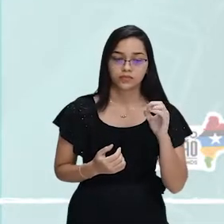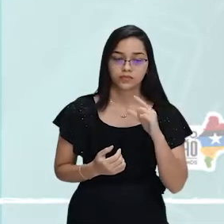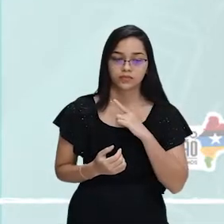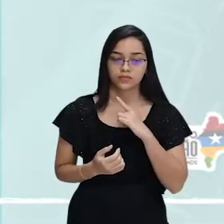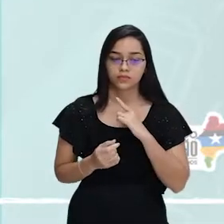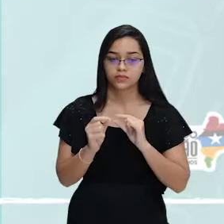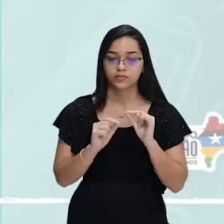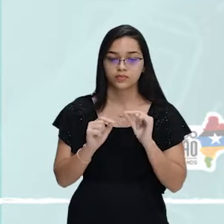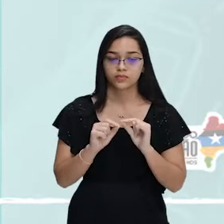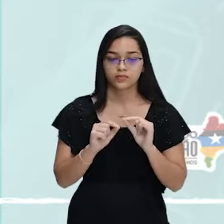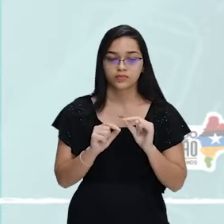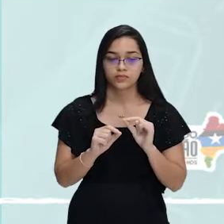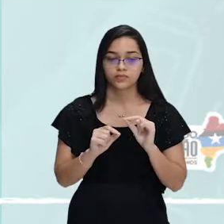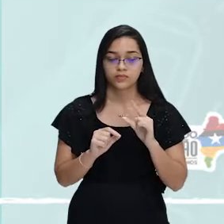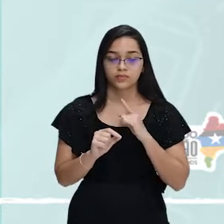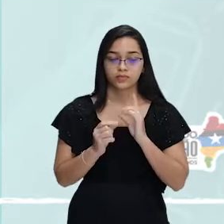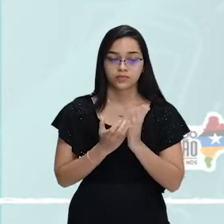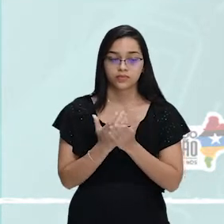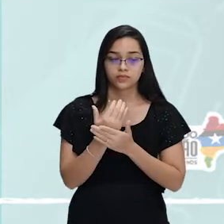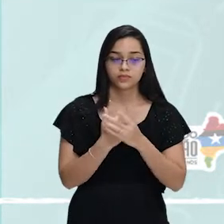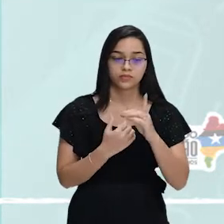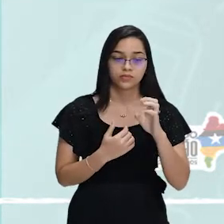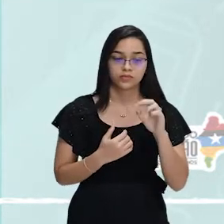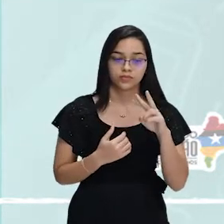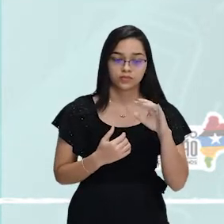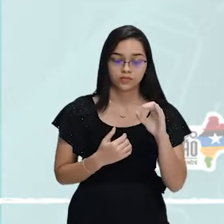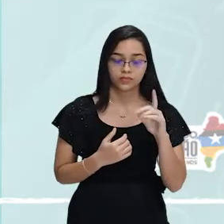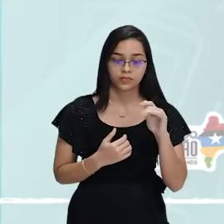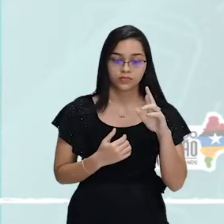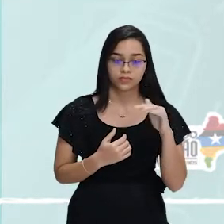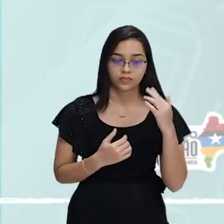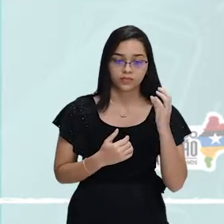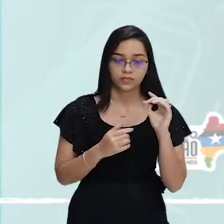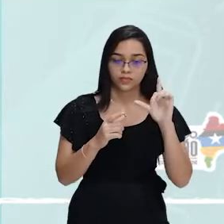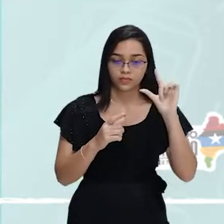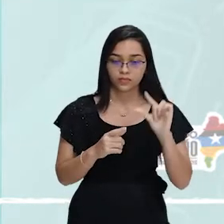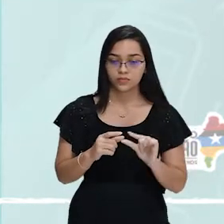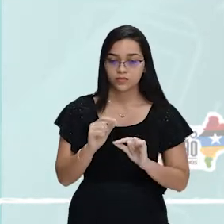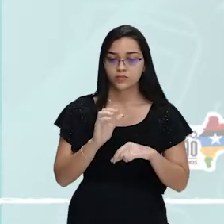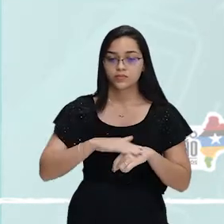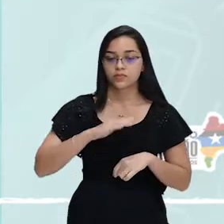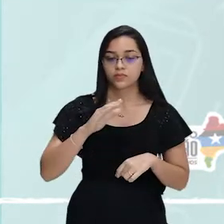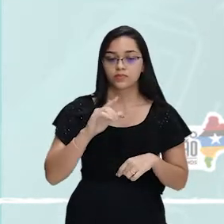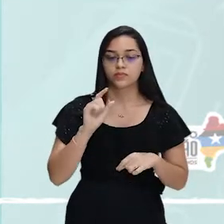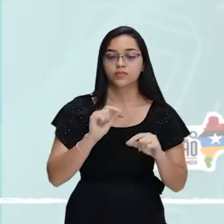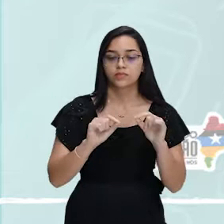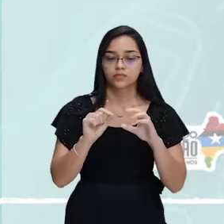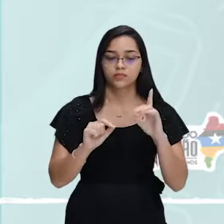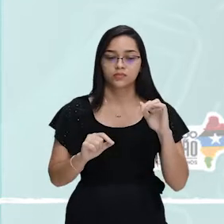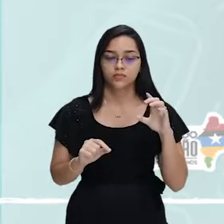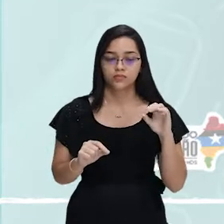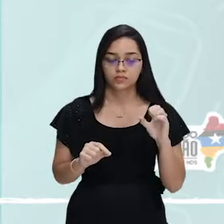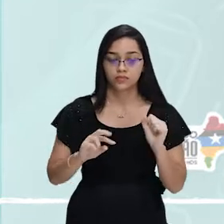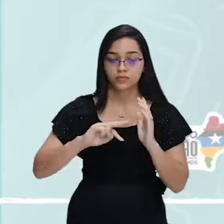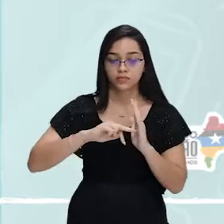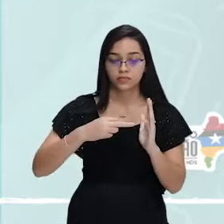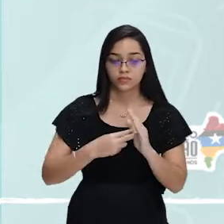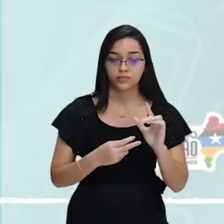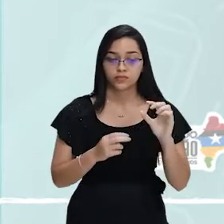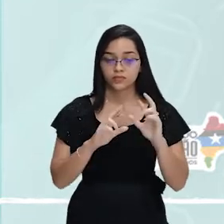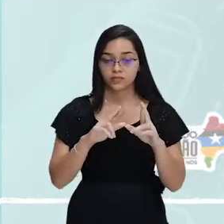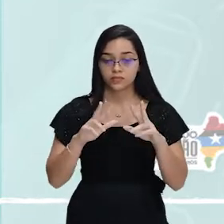medida pelas medidas de dispersão. No caso, o desvio padrão, quanto menor o desvio, mais regular são os dados, ou